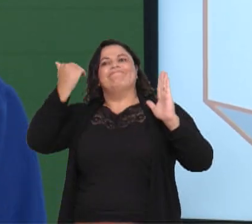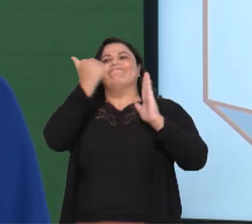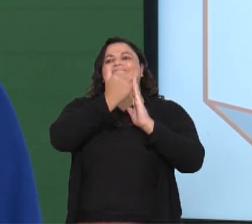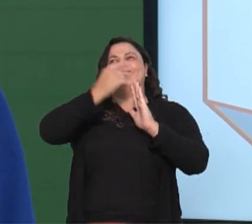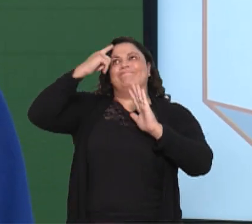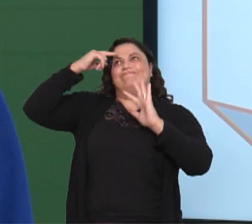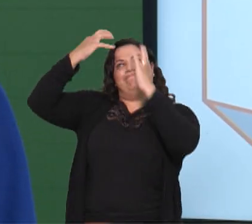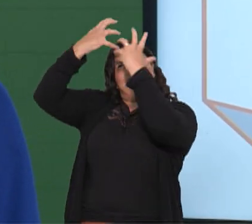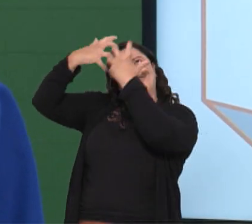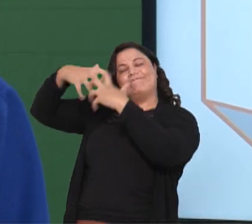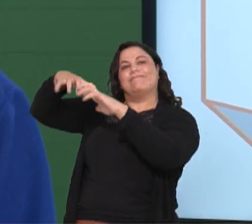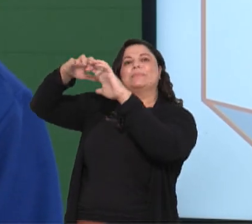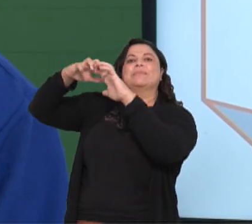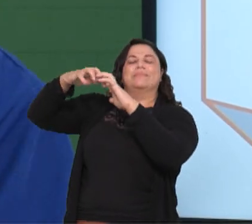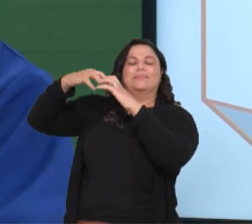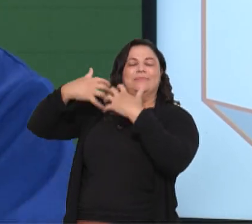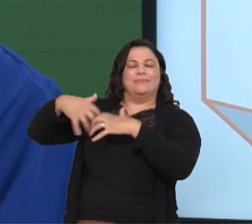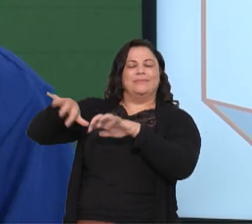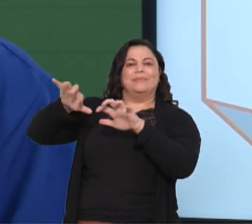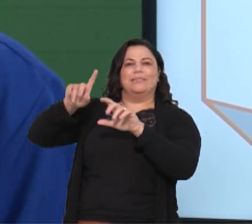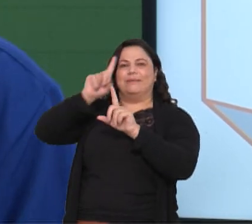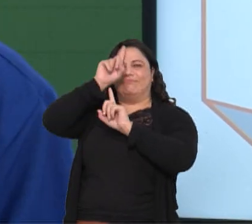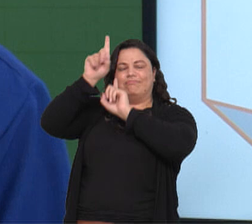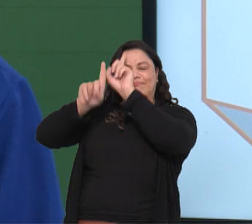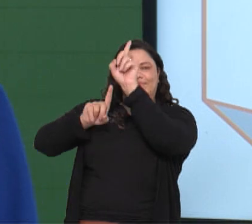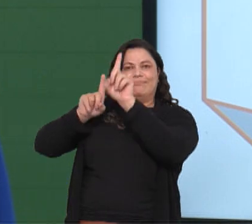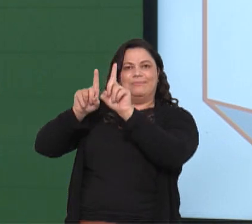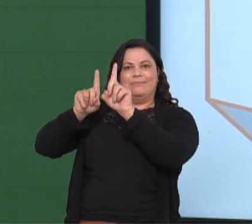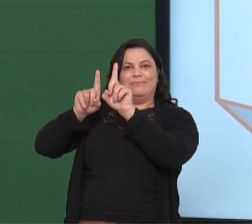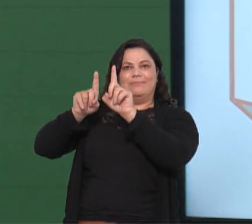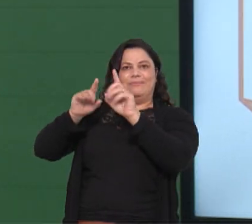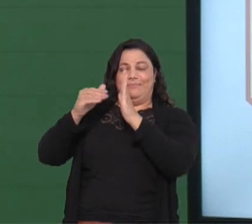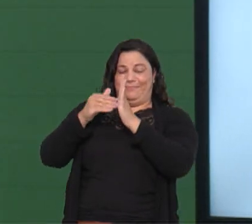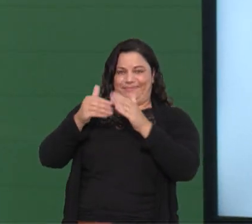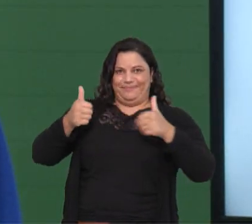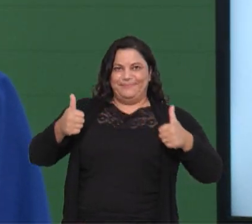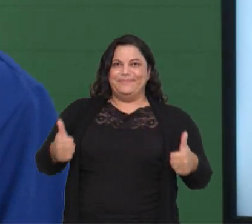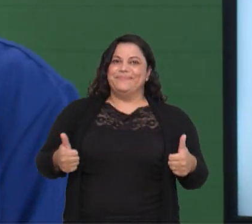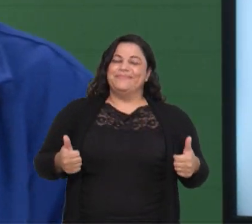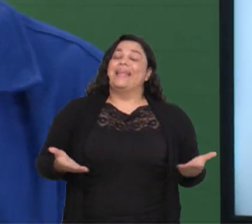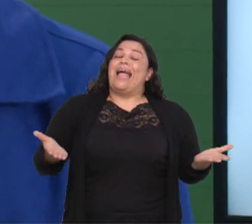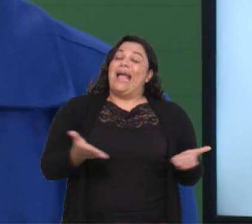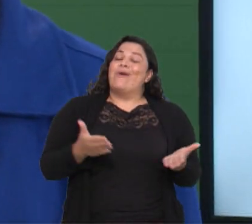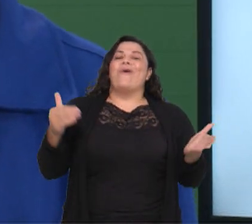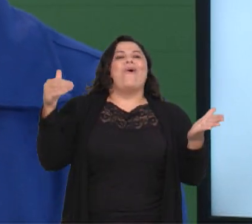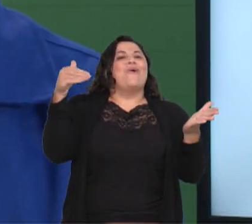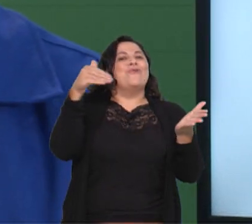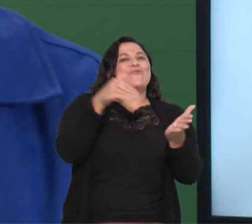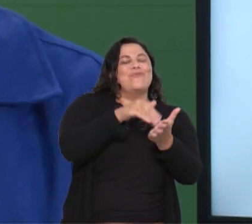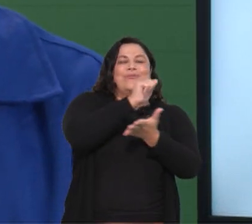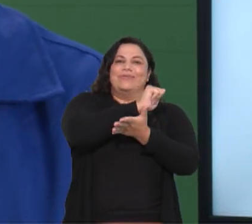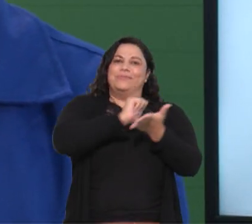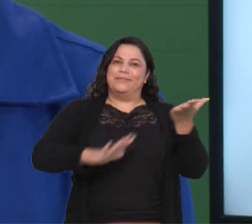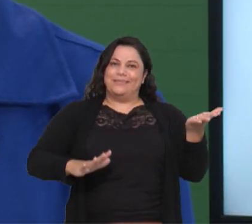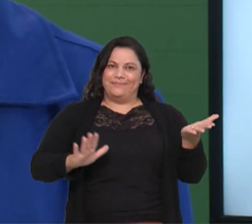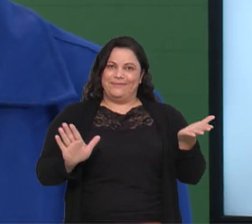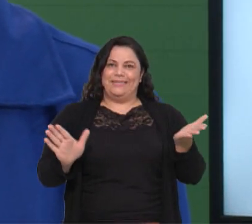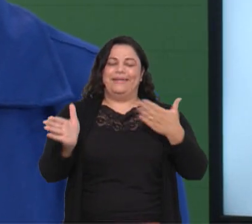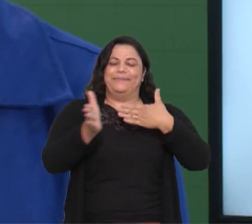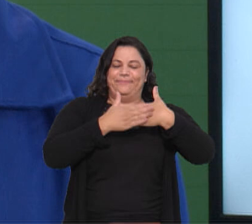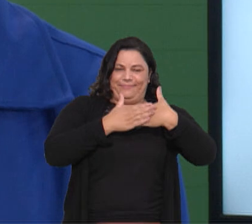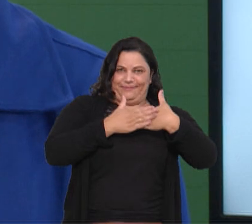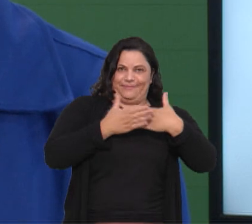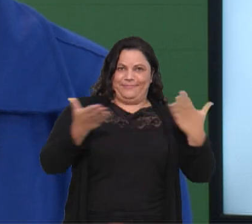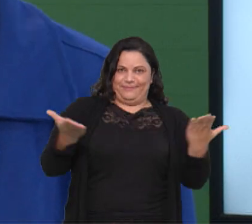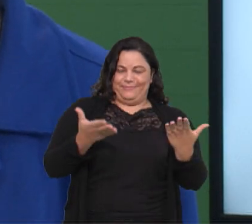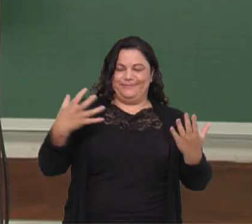ideias inteligíveis. Perfeito? Então vamos fazer um último exercício aí para fechar justamente essa questão